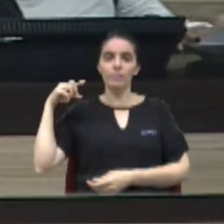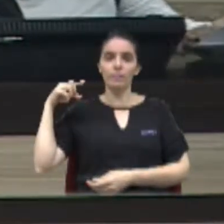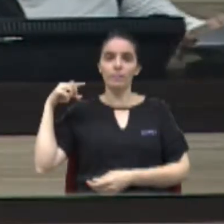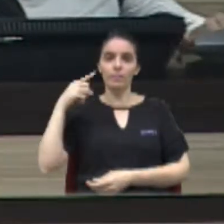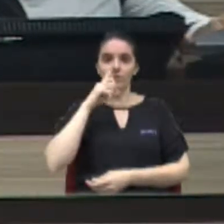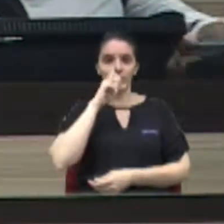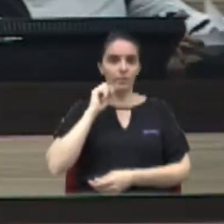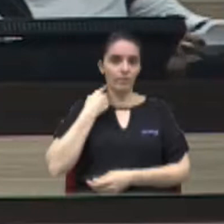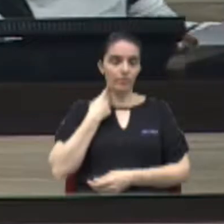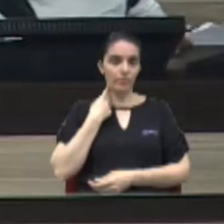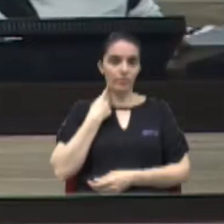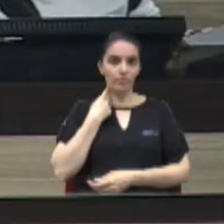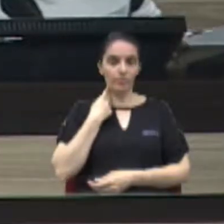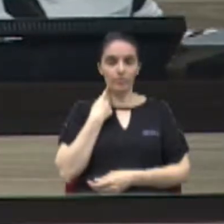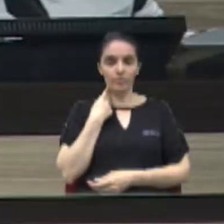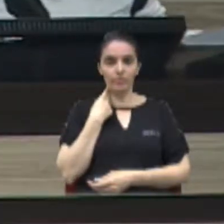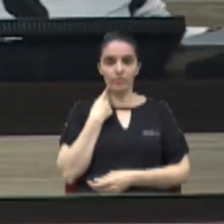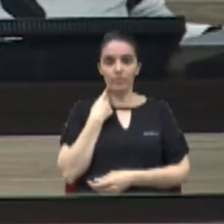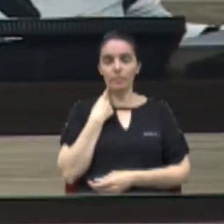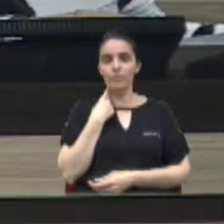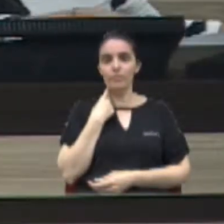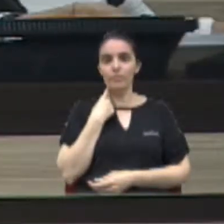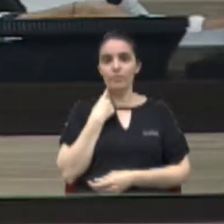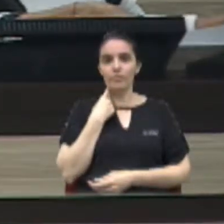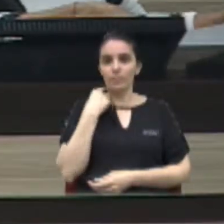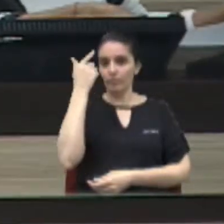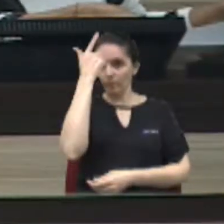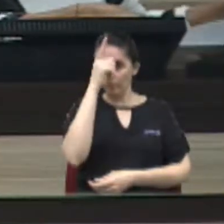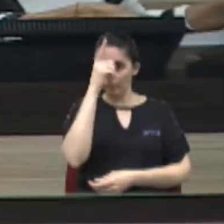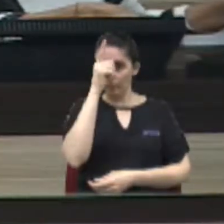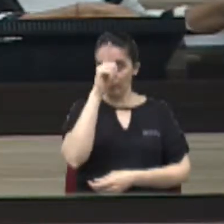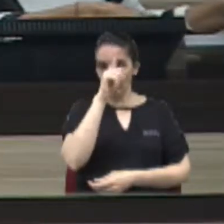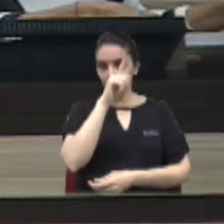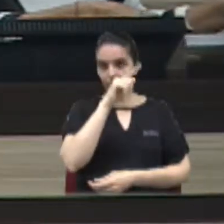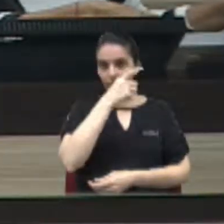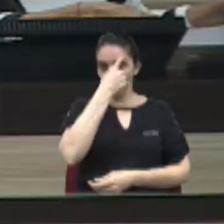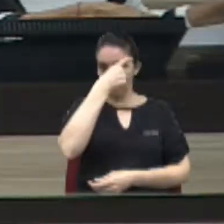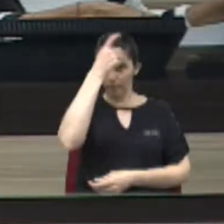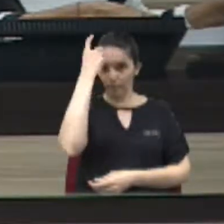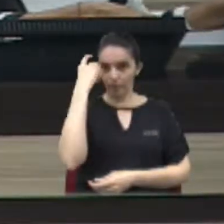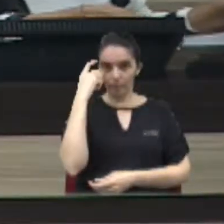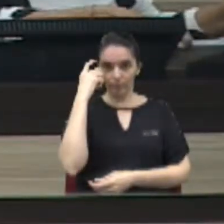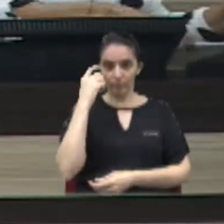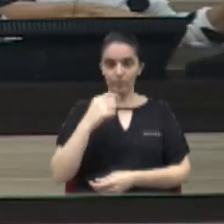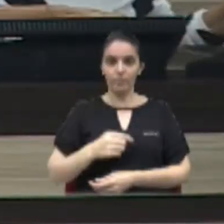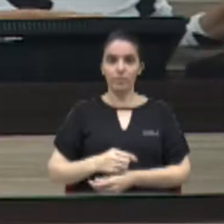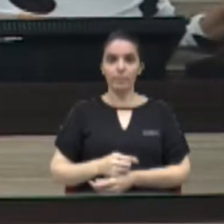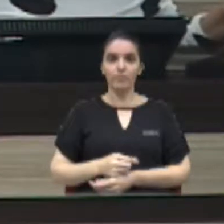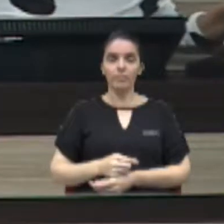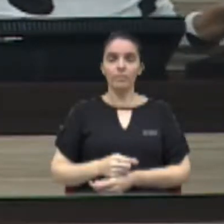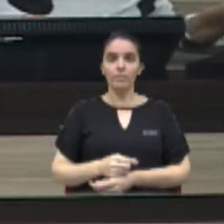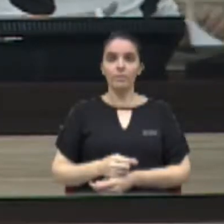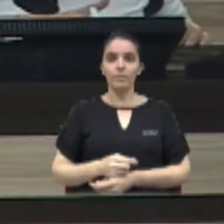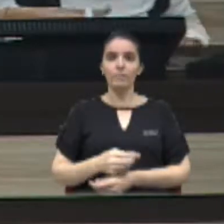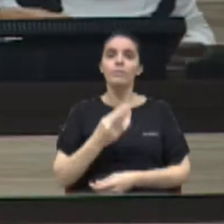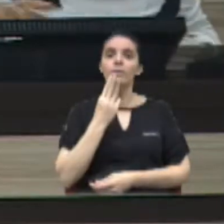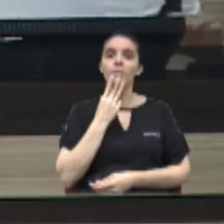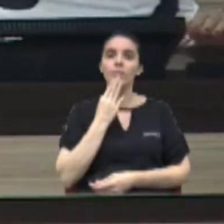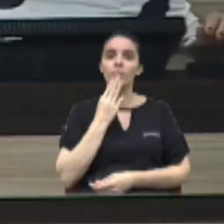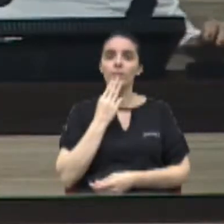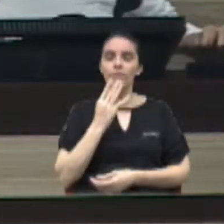Nilton Santos, Sidney Pascotto, Wagner Barbosa e Wagner de Souza